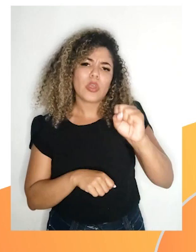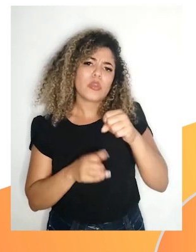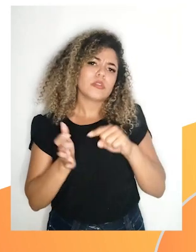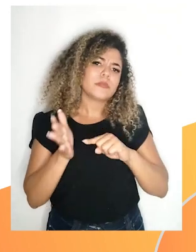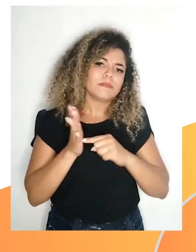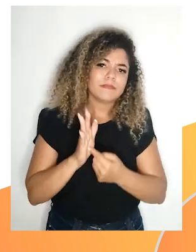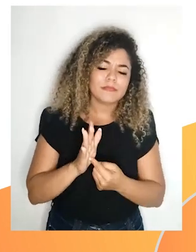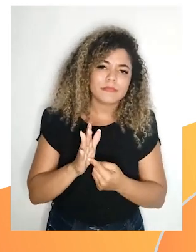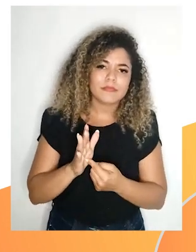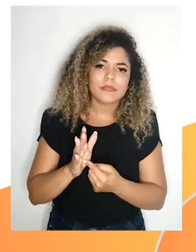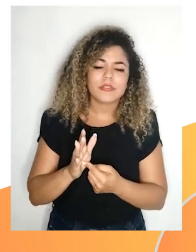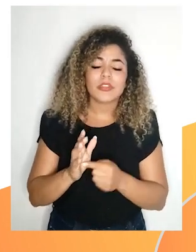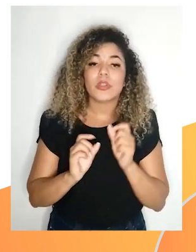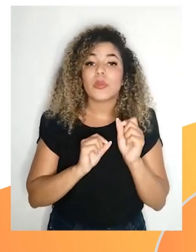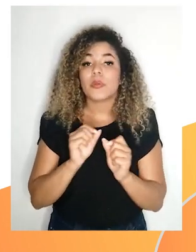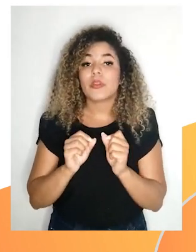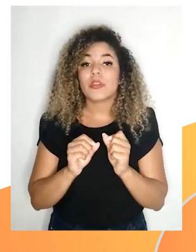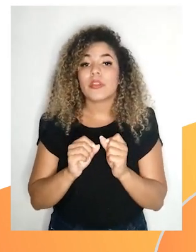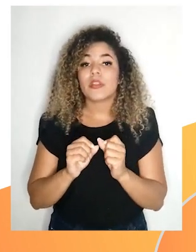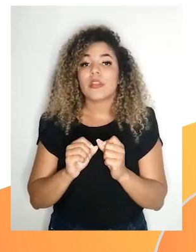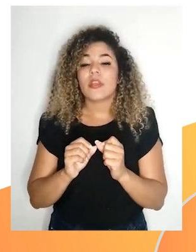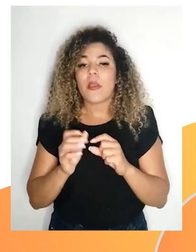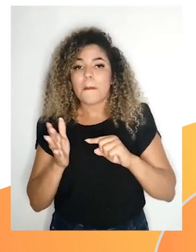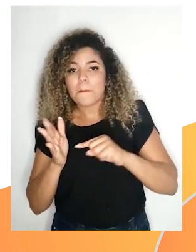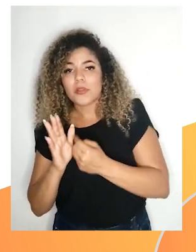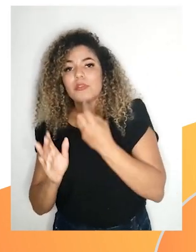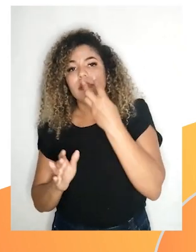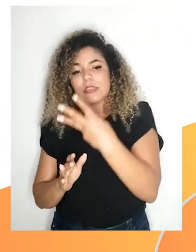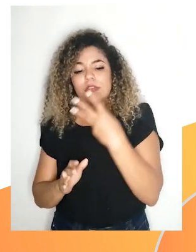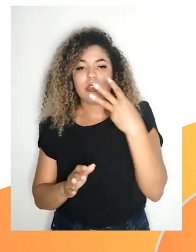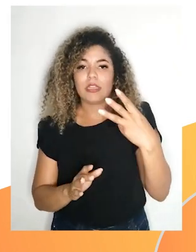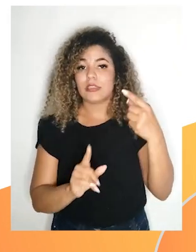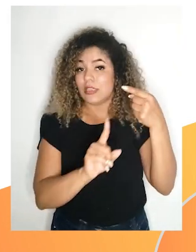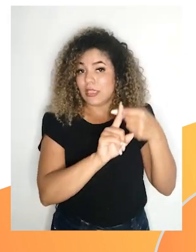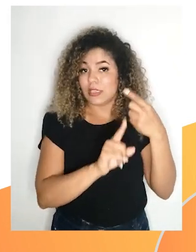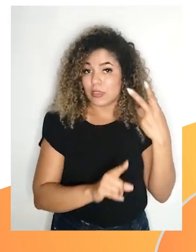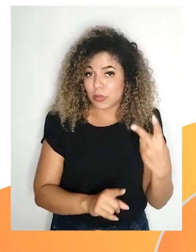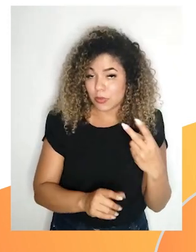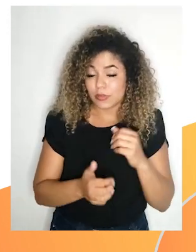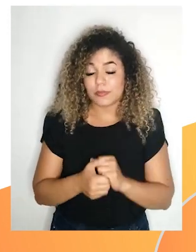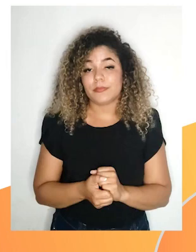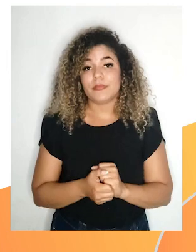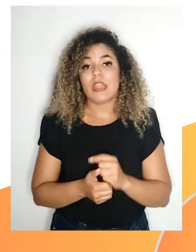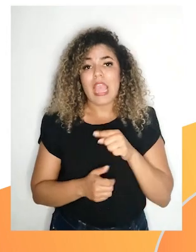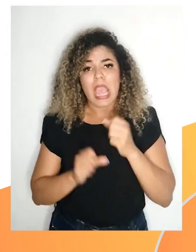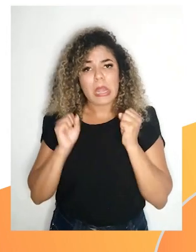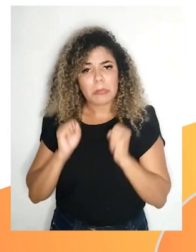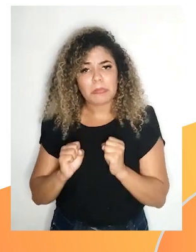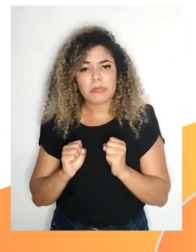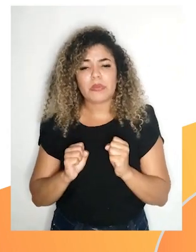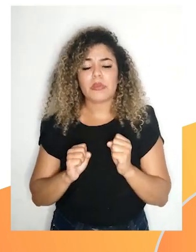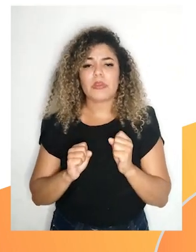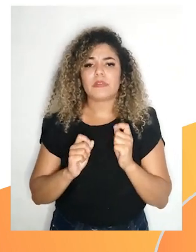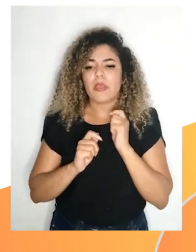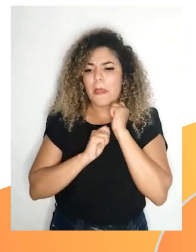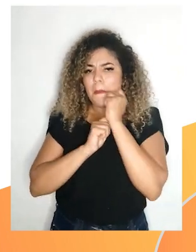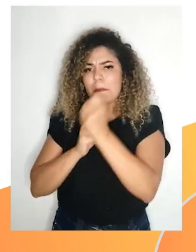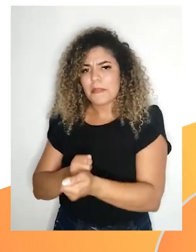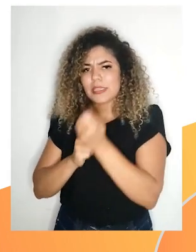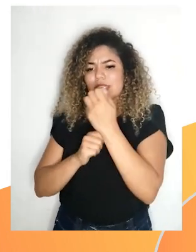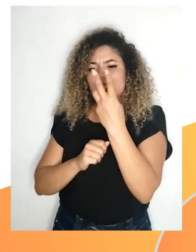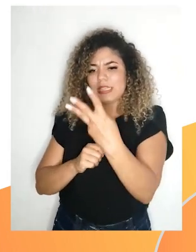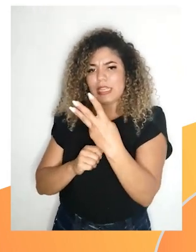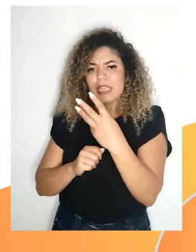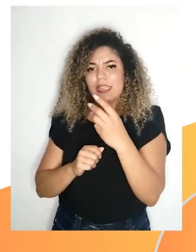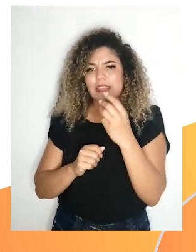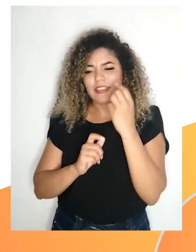pontos é da seguinte maneira, com as pontuações 3, 3 e 2. Então, ela pode pescar 3 no primeiro,